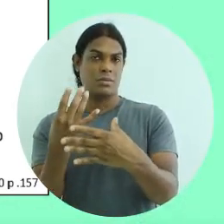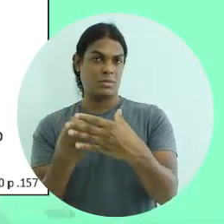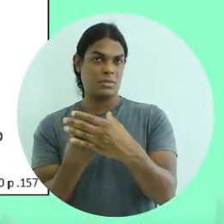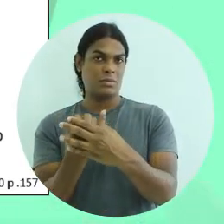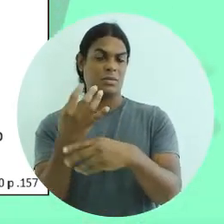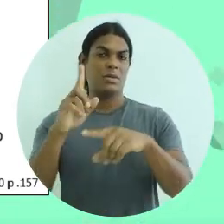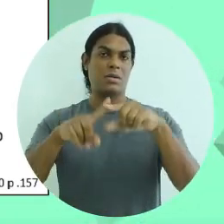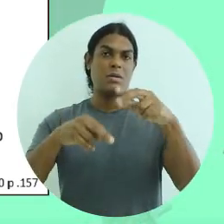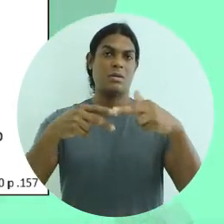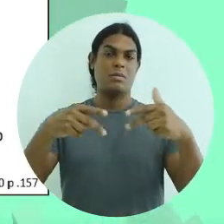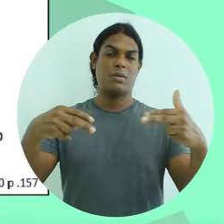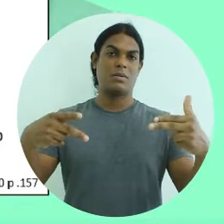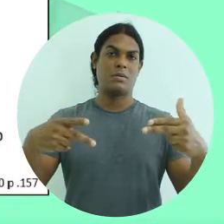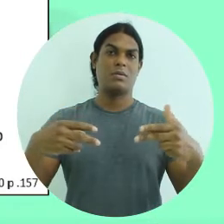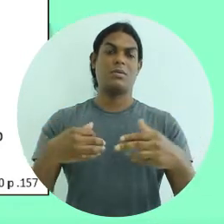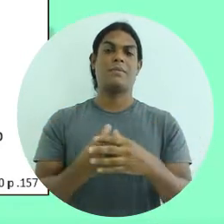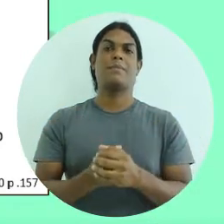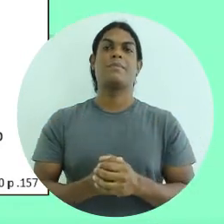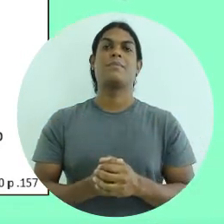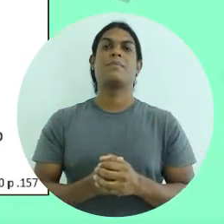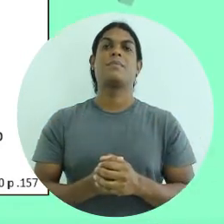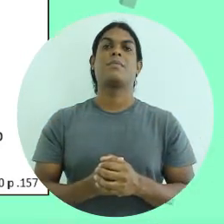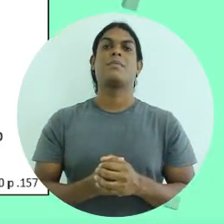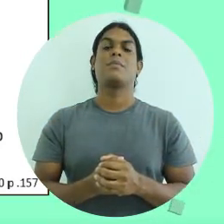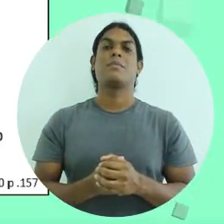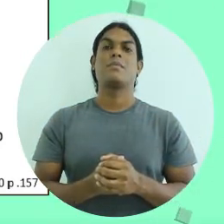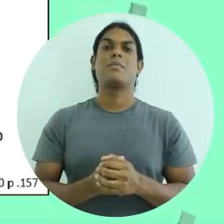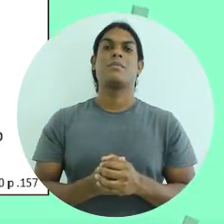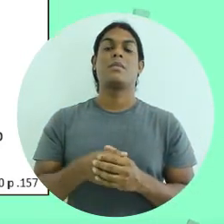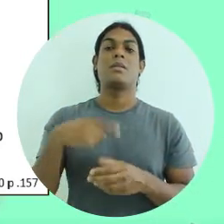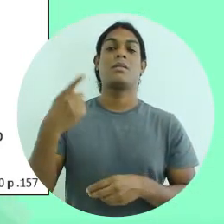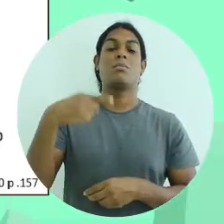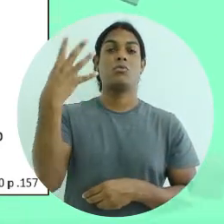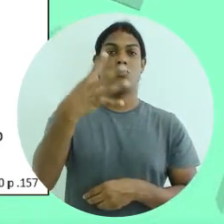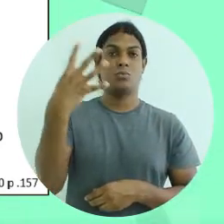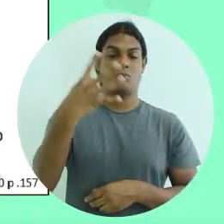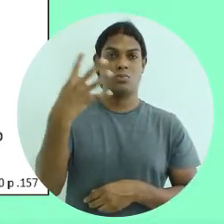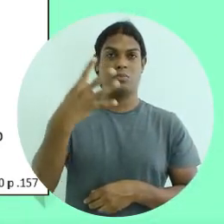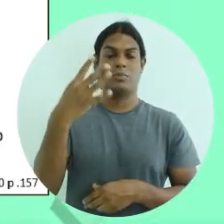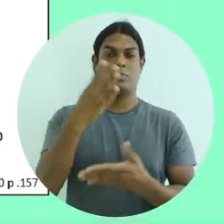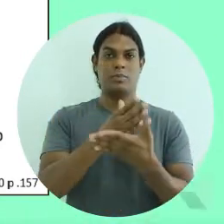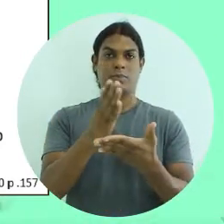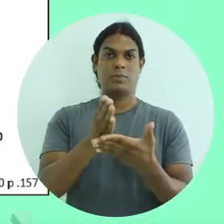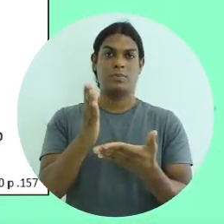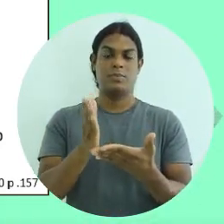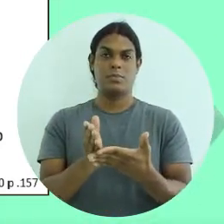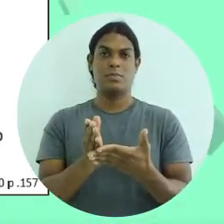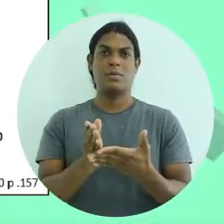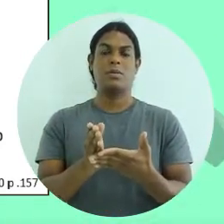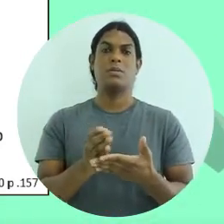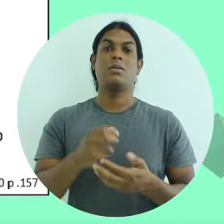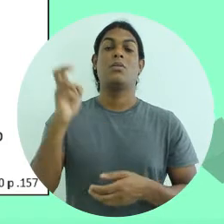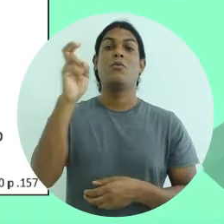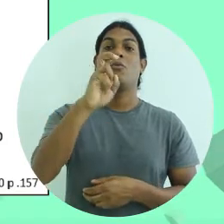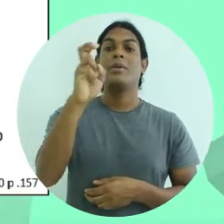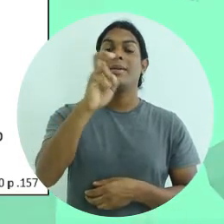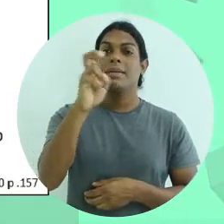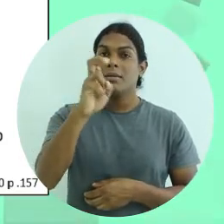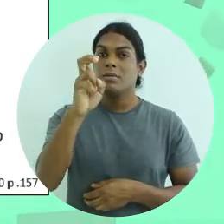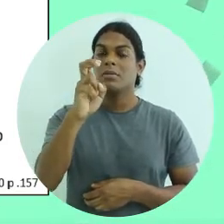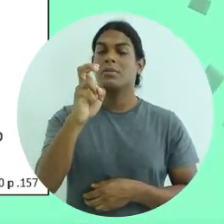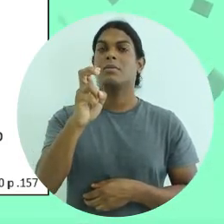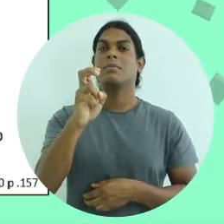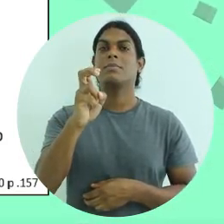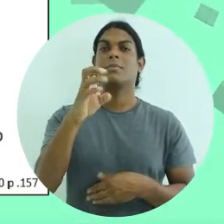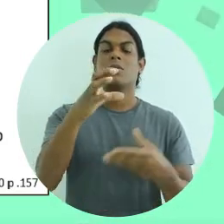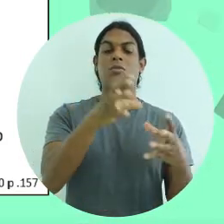e chega no quarto passo, que é o processo do despacho aduaneiro de exportação. O quinto passo é